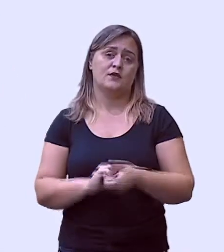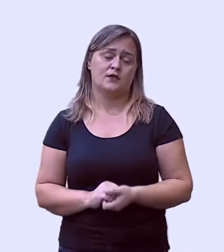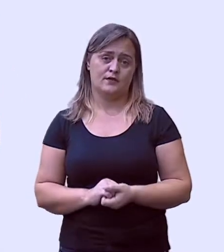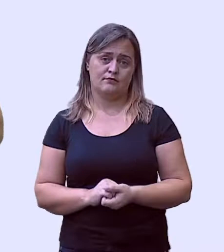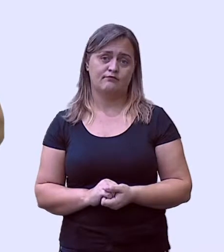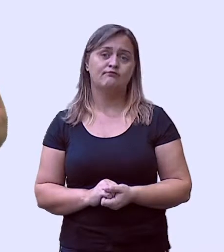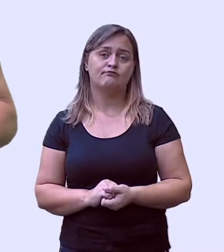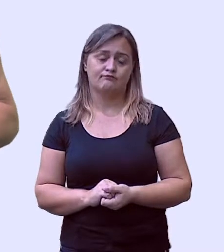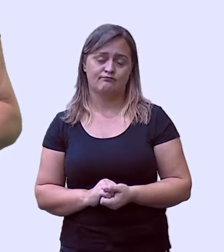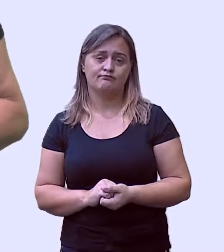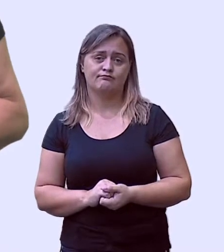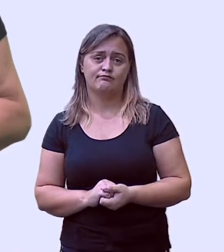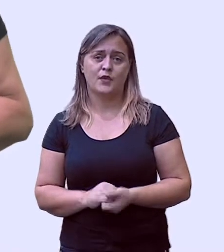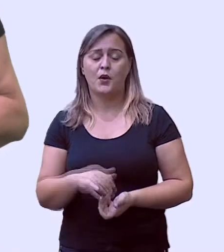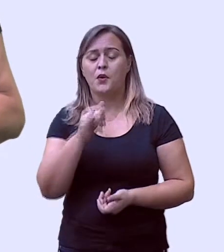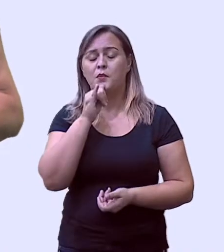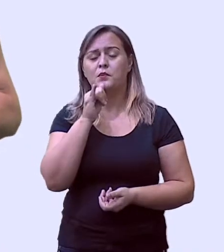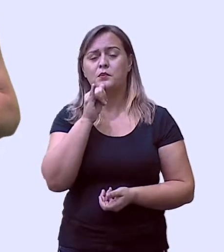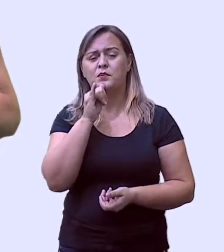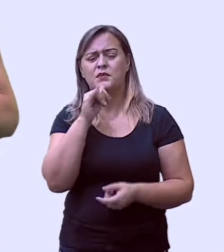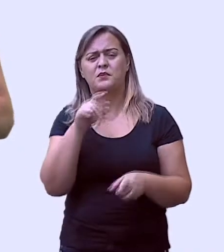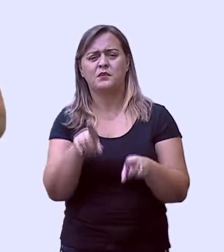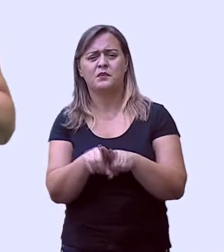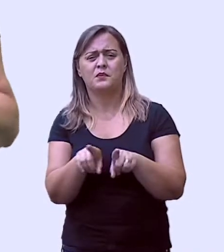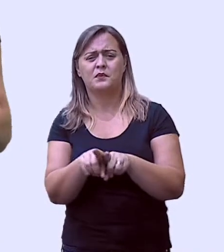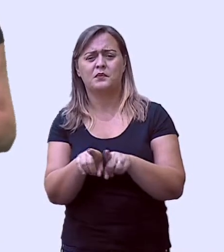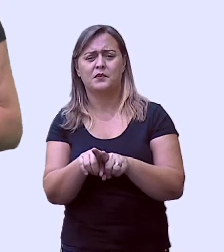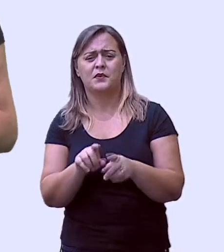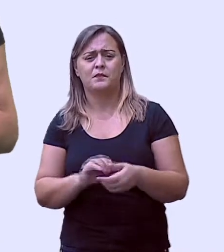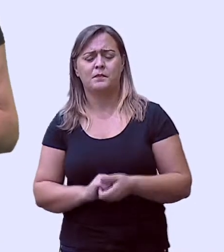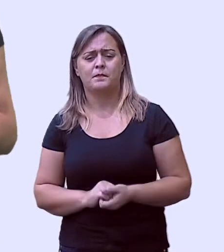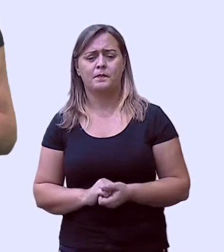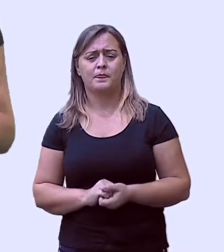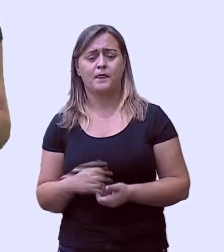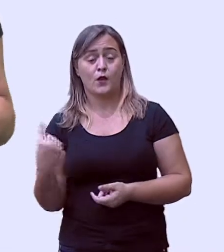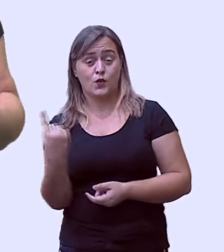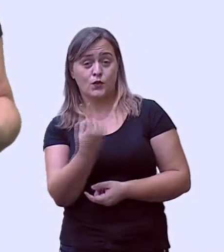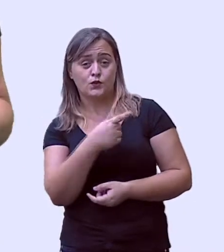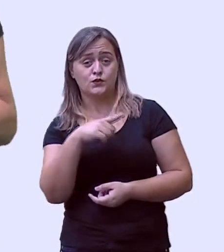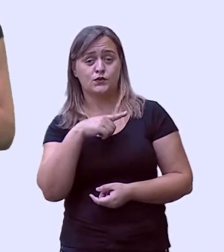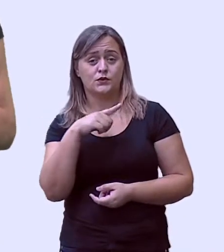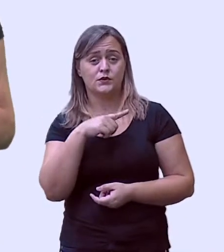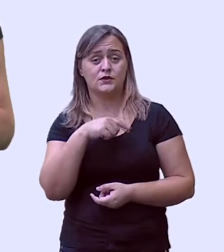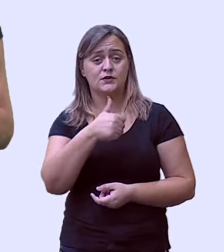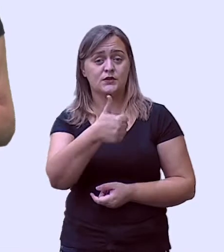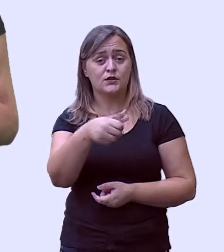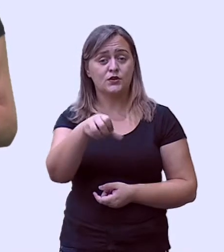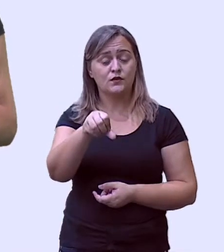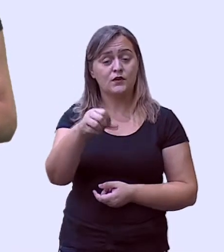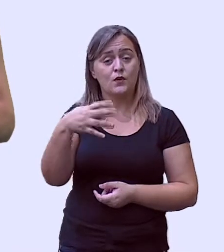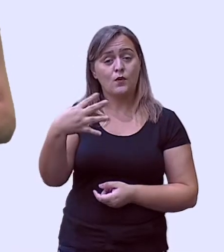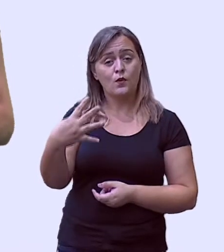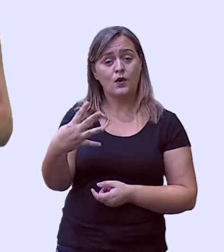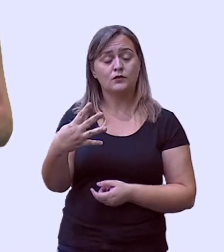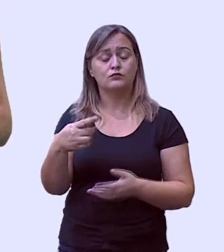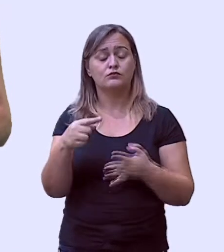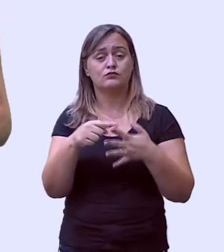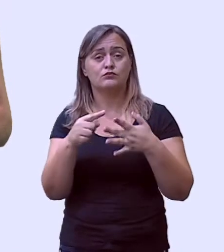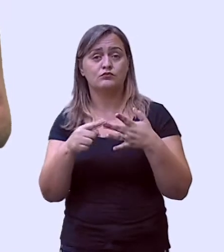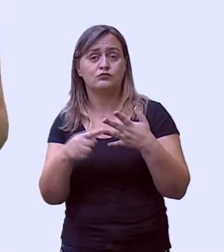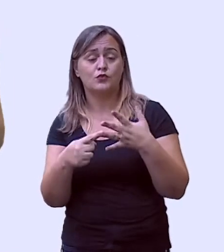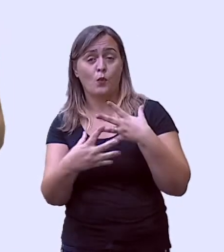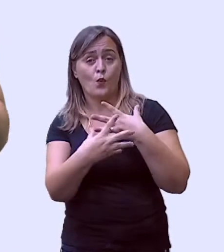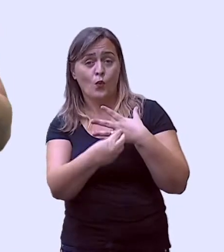quais só 24 são endêmicos. Nós vamos ter 194 espécies de